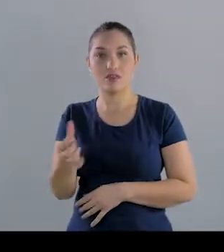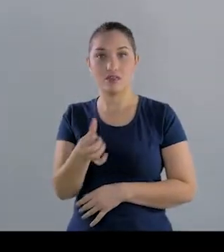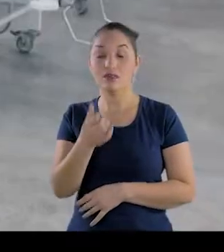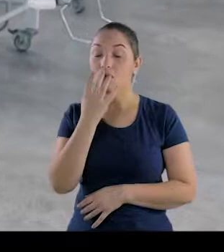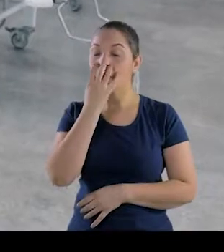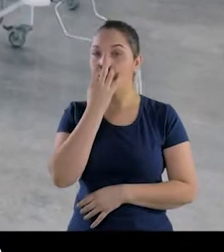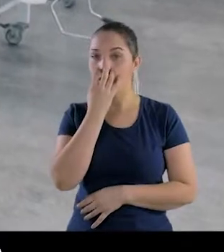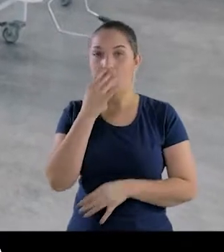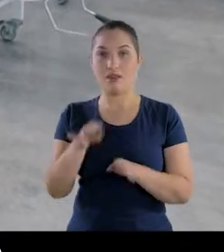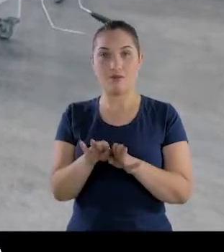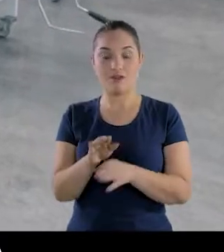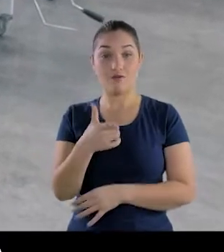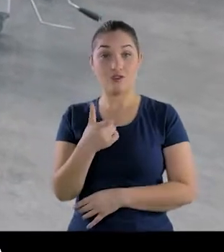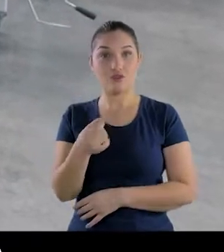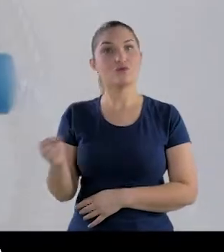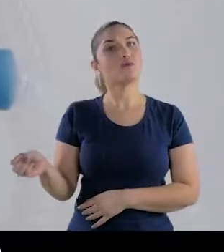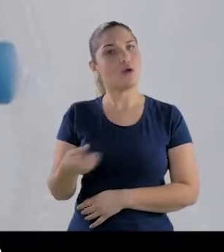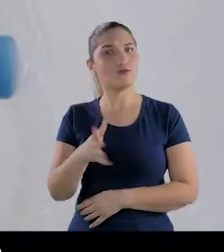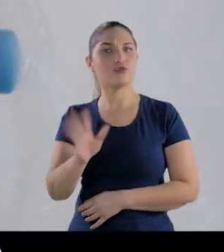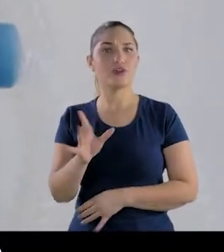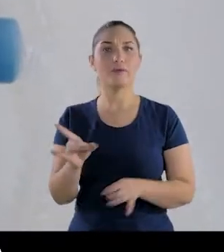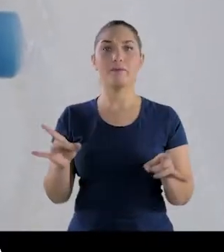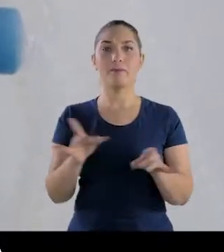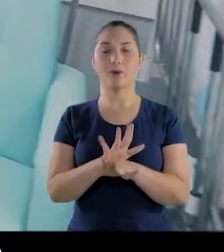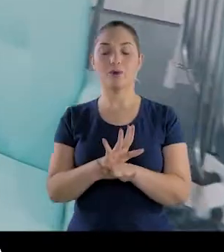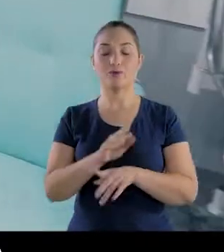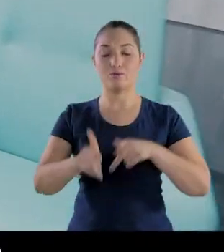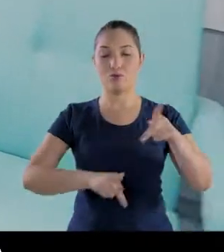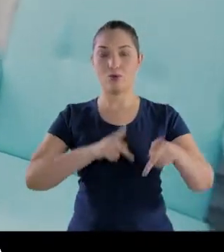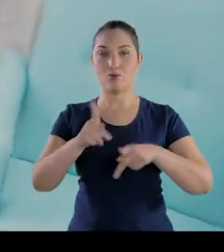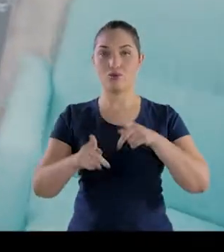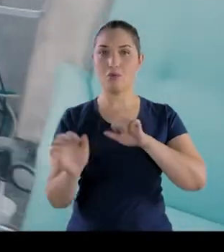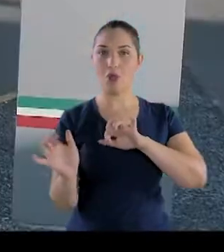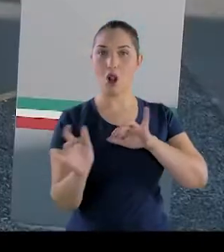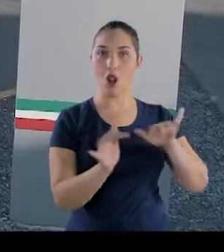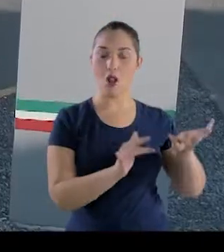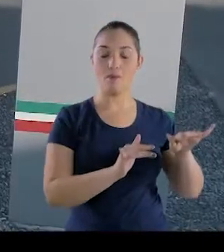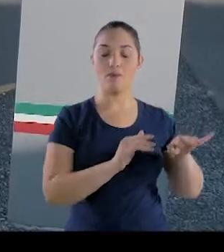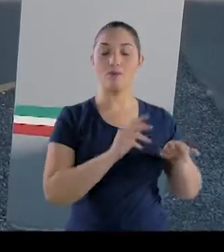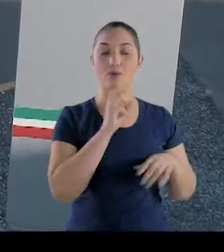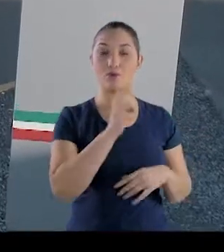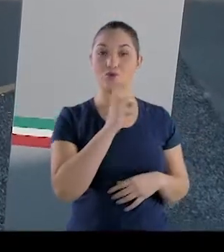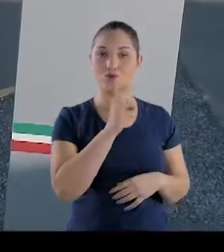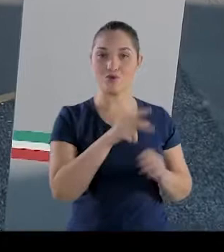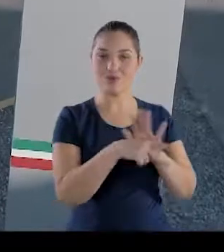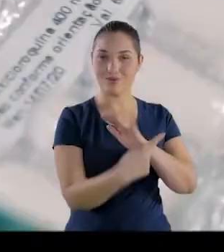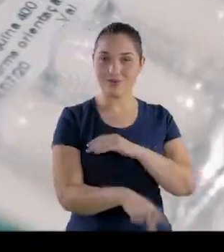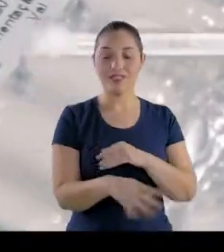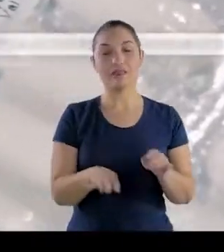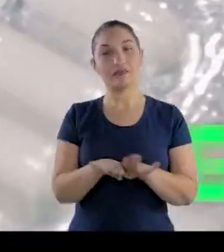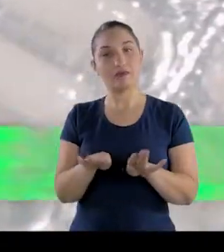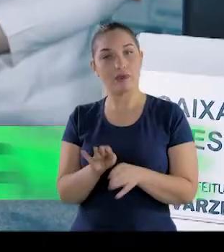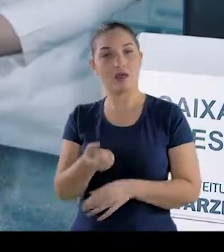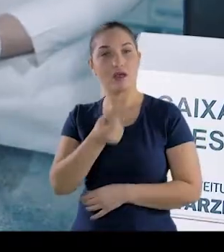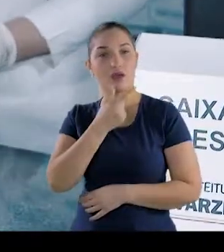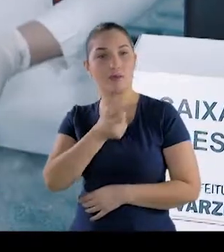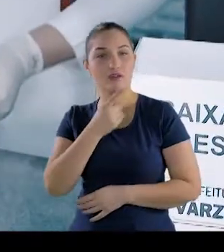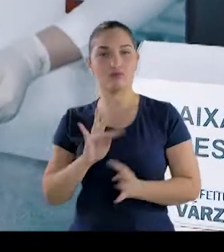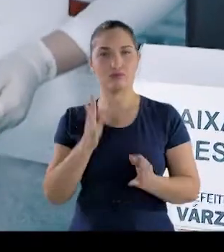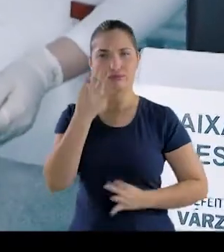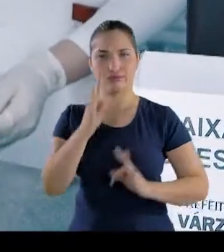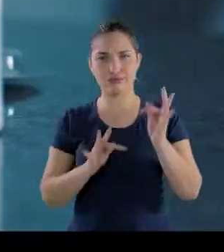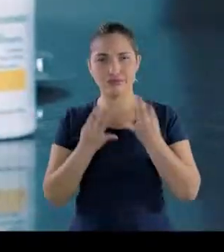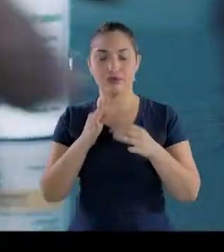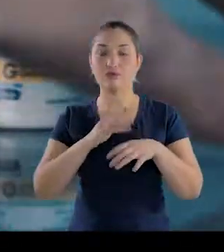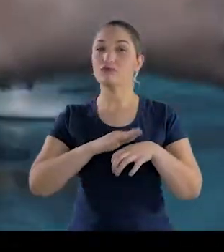66 respiradores, sendo 20 novos, estão prontos para atender a população no pronto-socorro municipal. Medicamentos para o